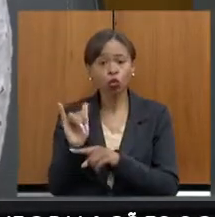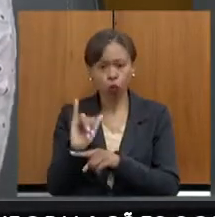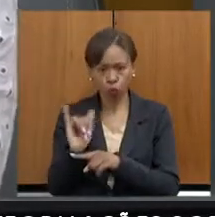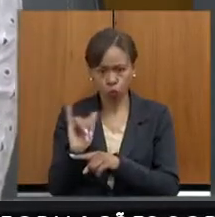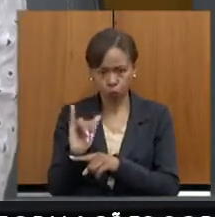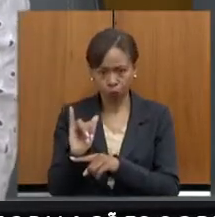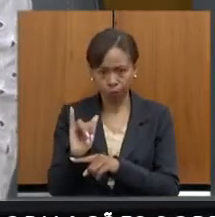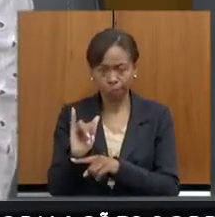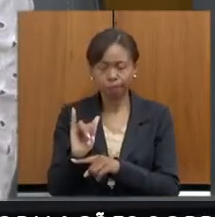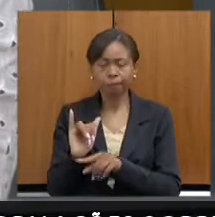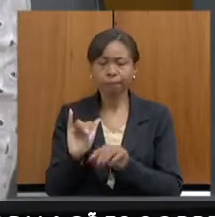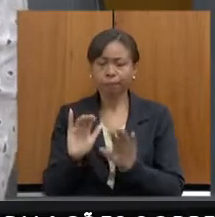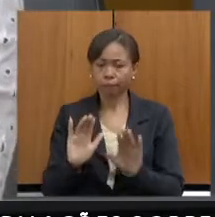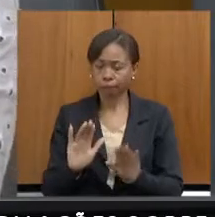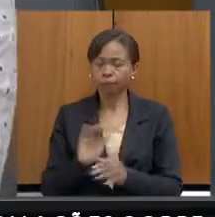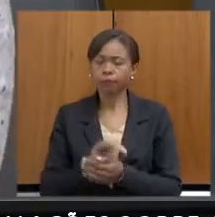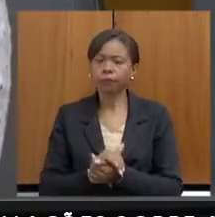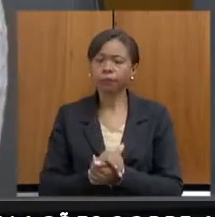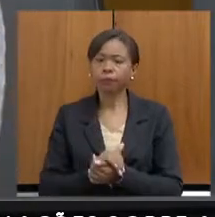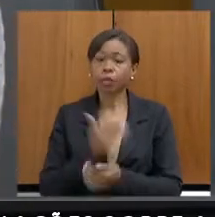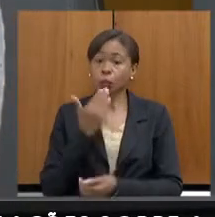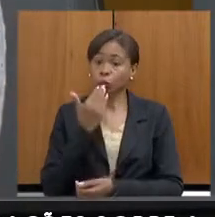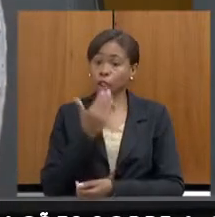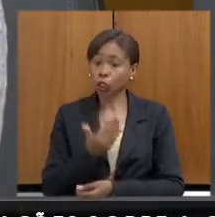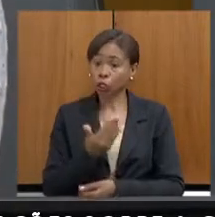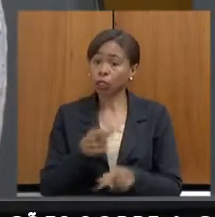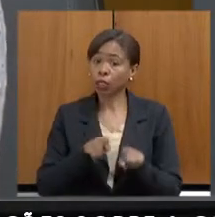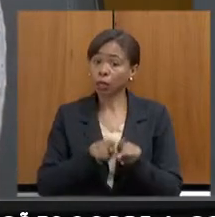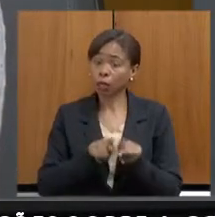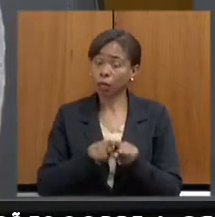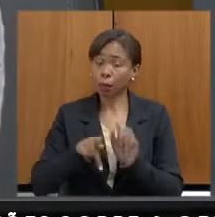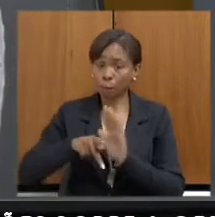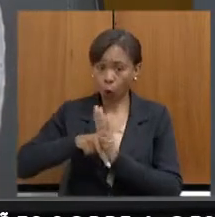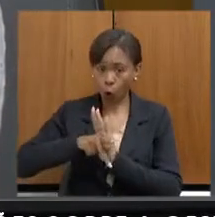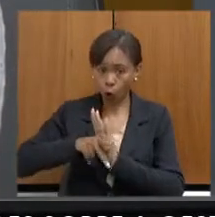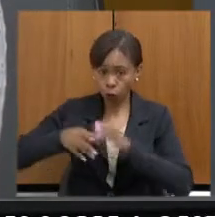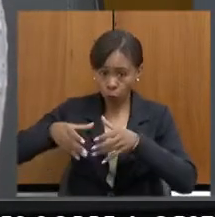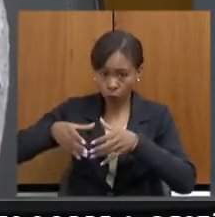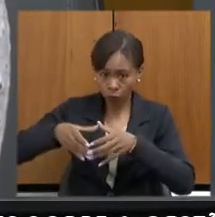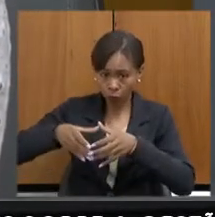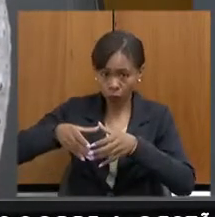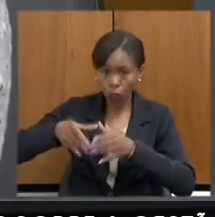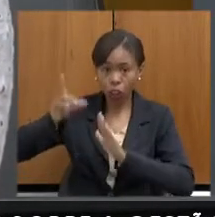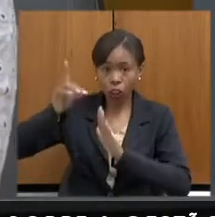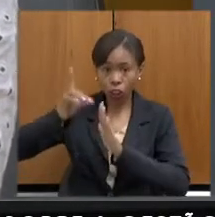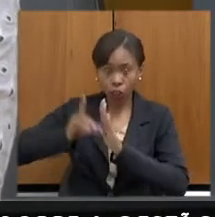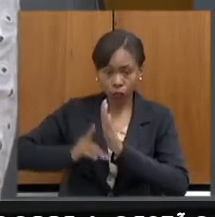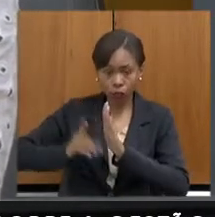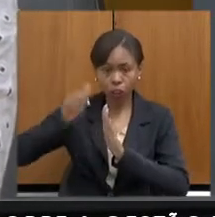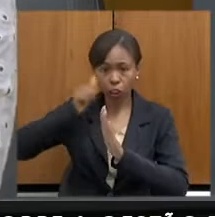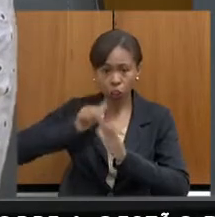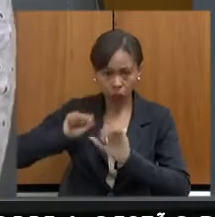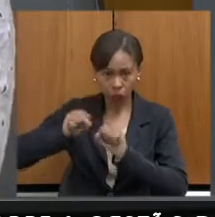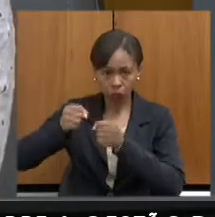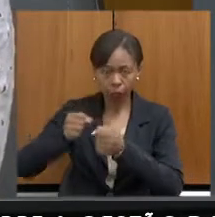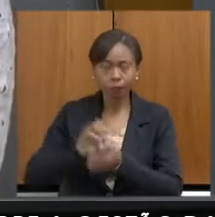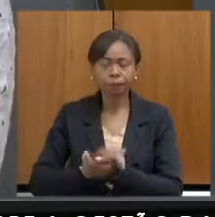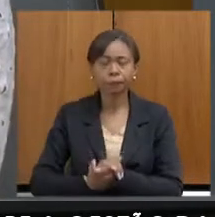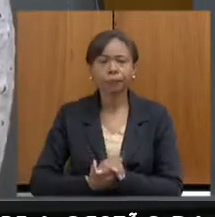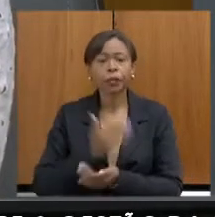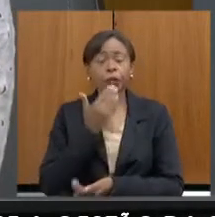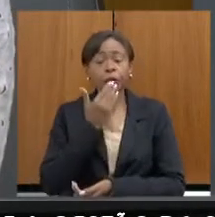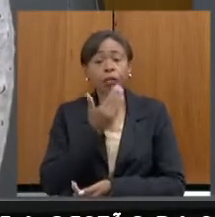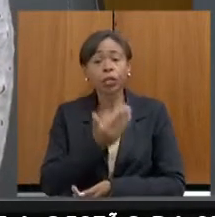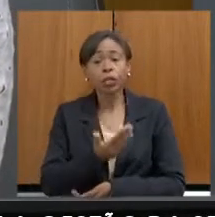e queria trazer aqui mais uma solicitação também tirada da comissão de defesa dos direitos da mulher que é solicitar secretário